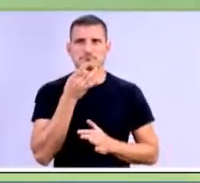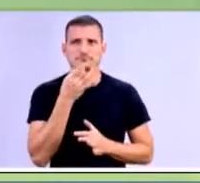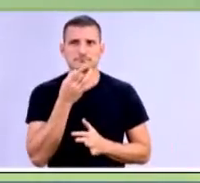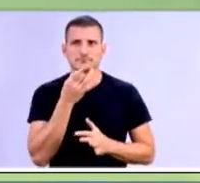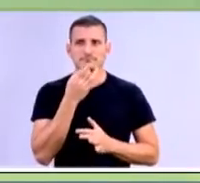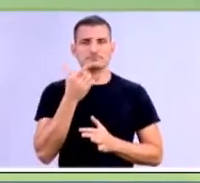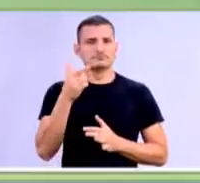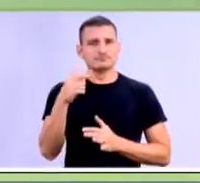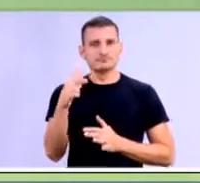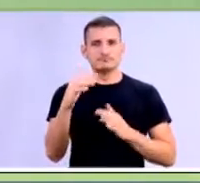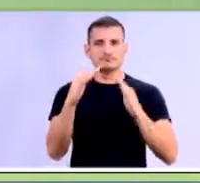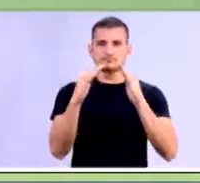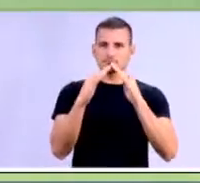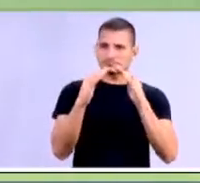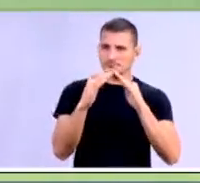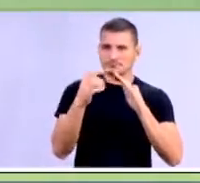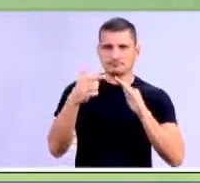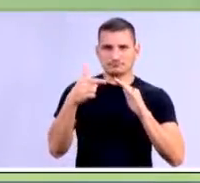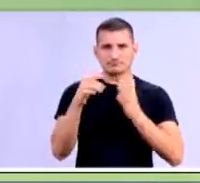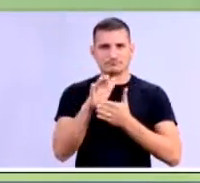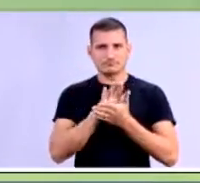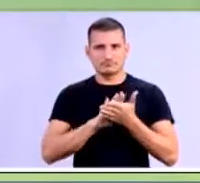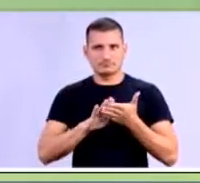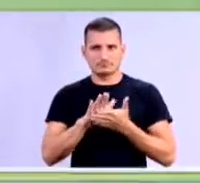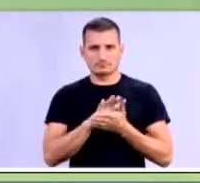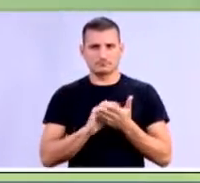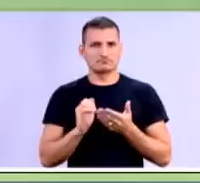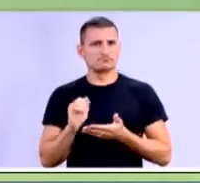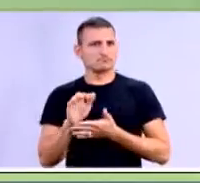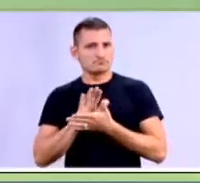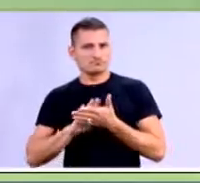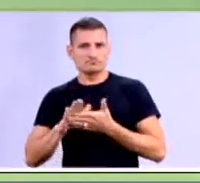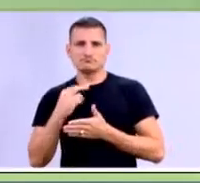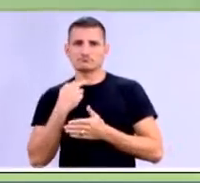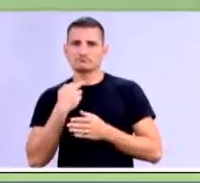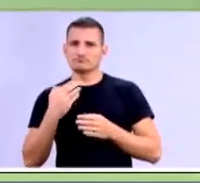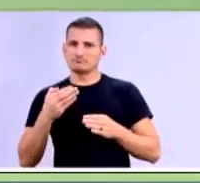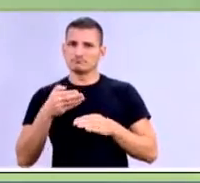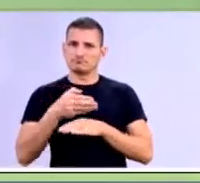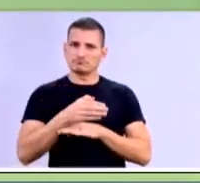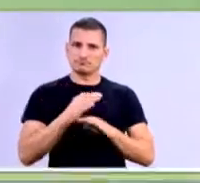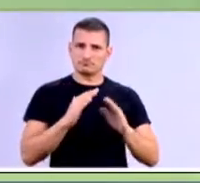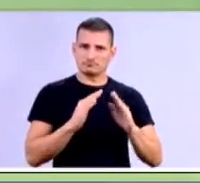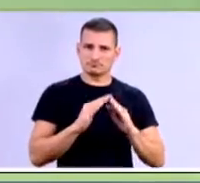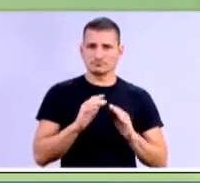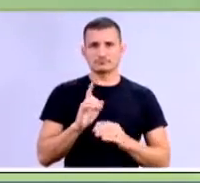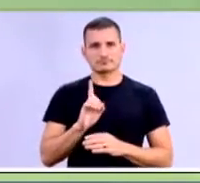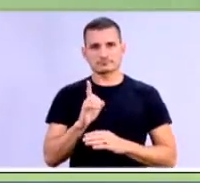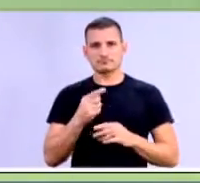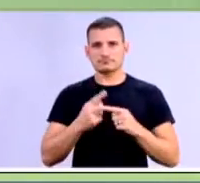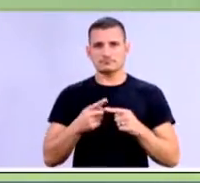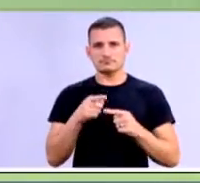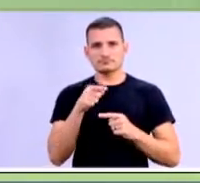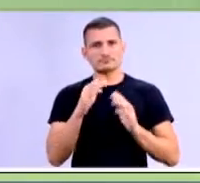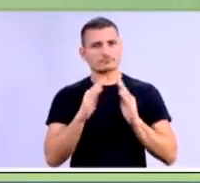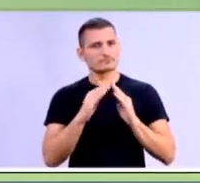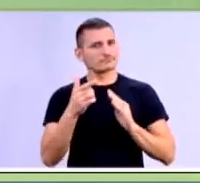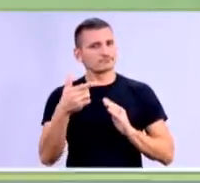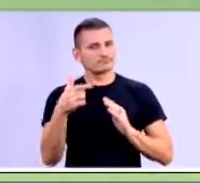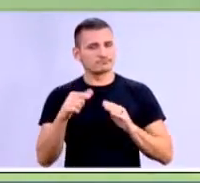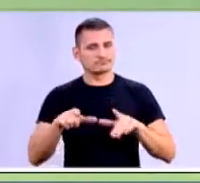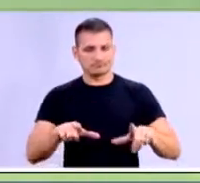Não tinha teto, não tinha nada. Ninguém podia entrar nela, não, porque a casa não tinha